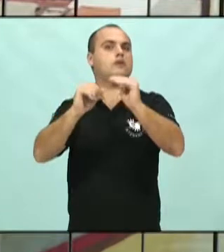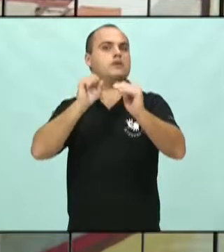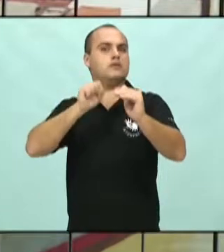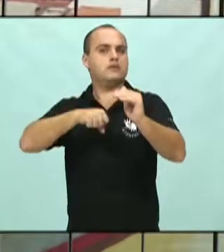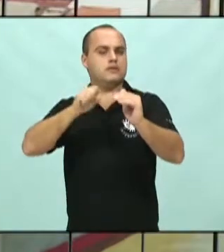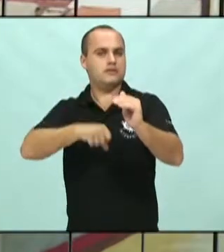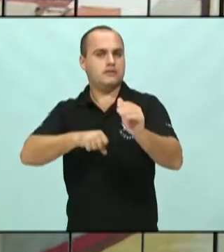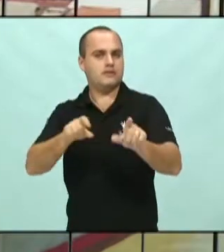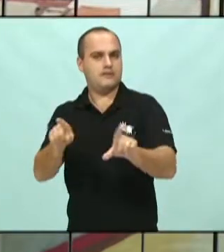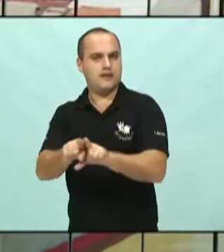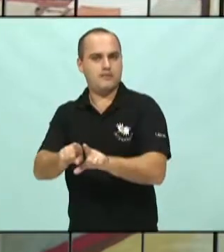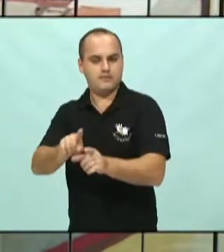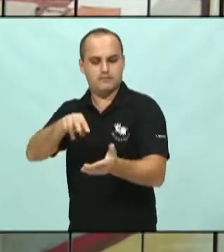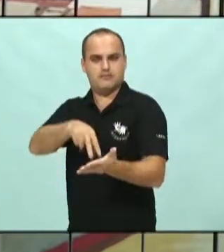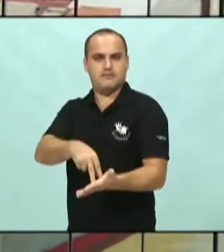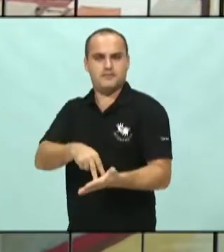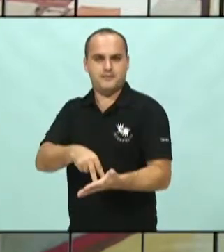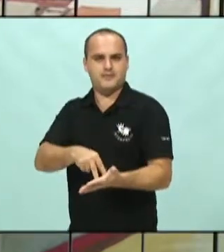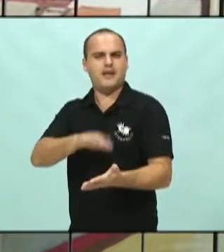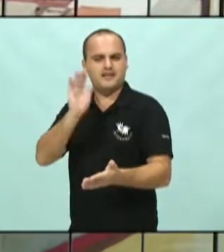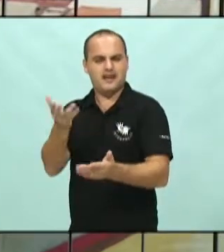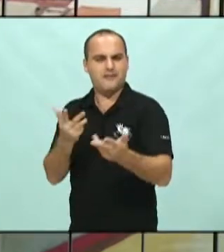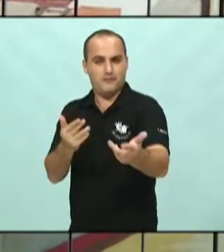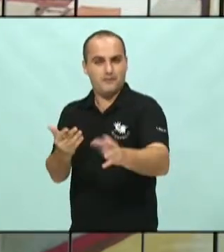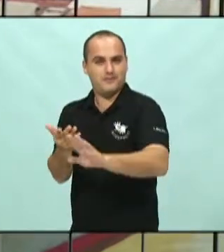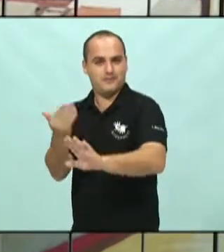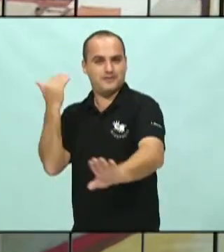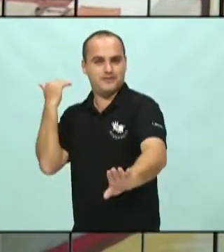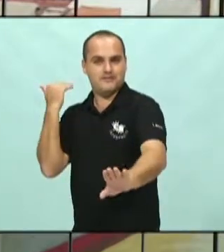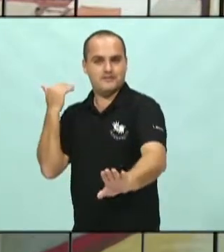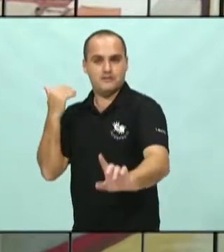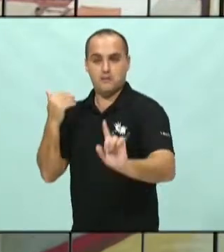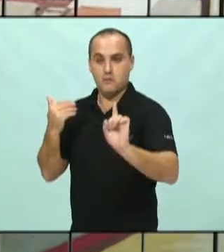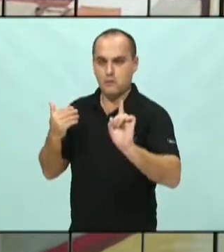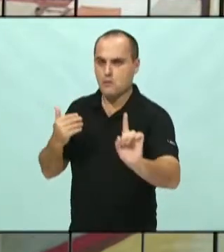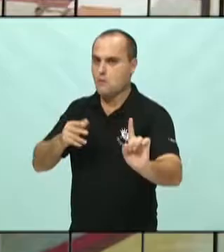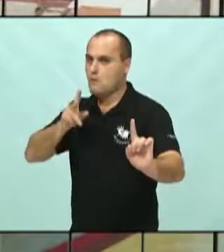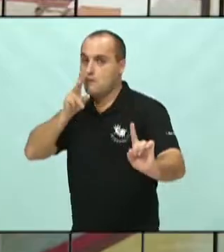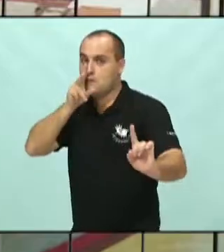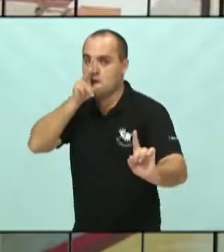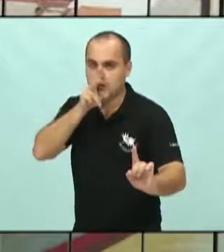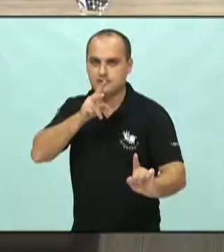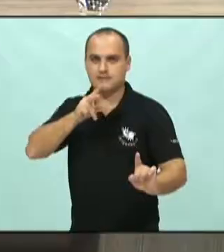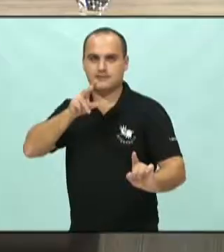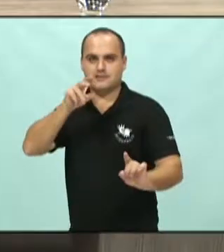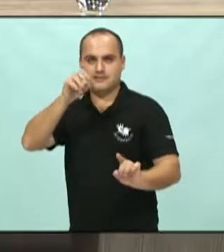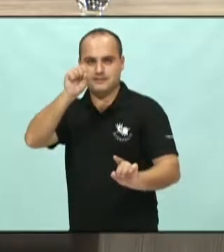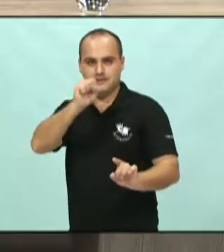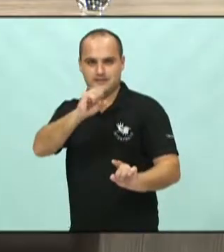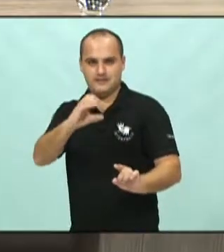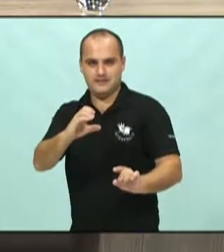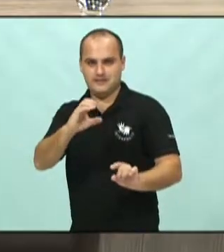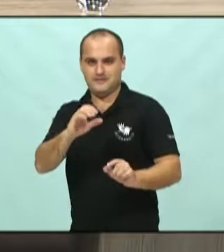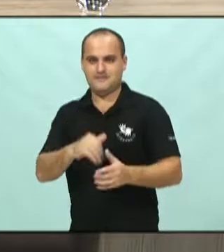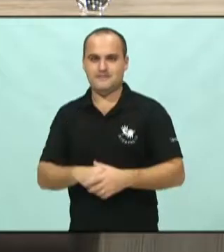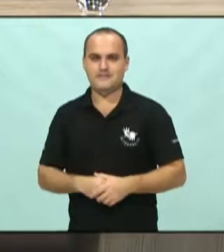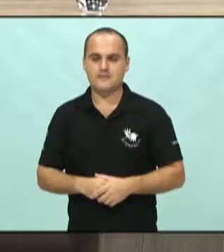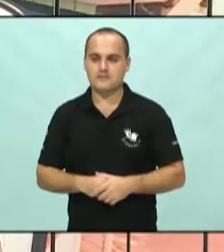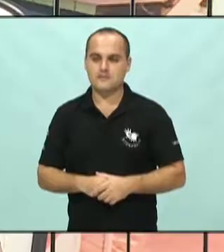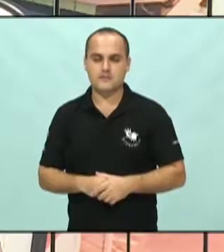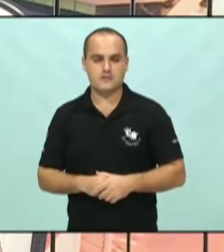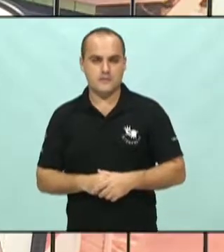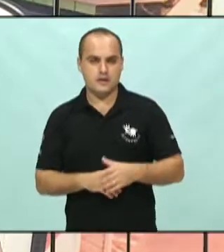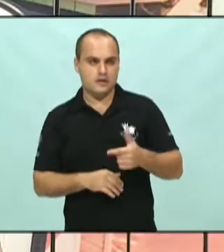e se consolidar aí naquilo que ele já foi no passado, né? De uma das grandes forças do futebol catarinense. Segundo semestre de 2019